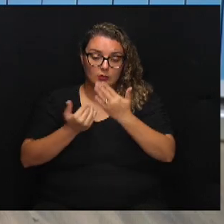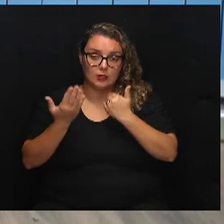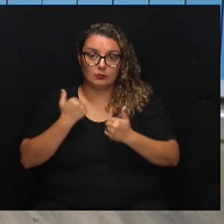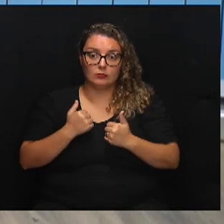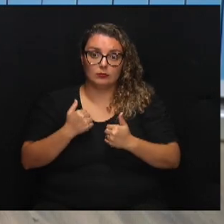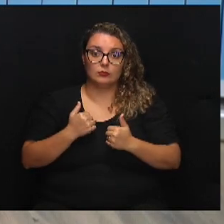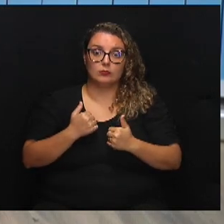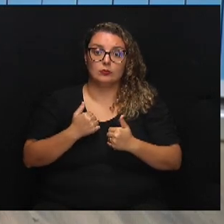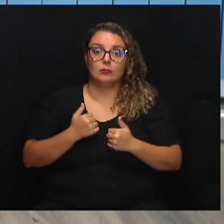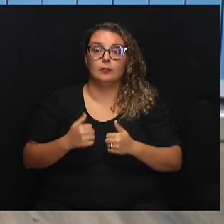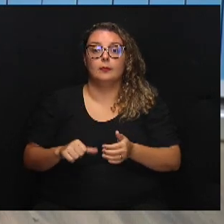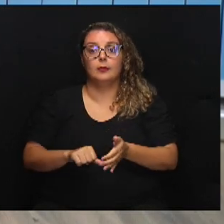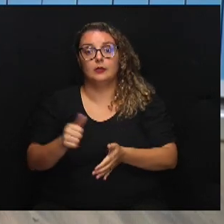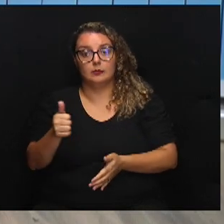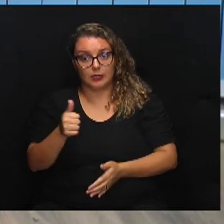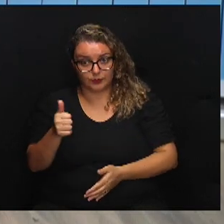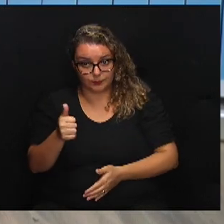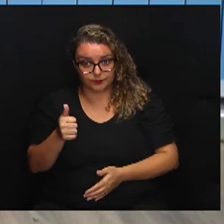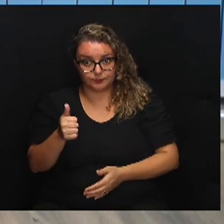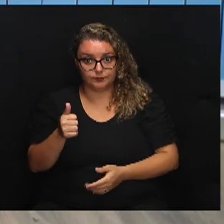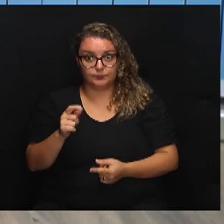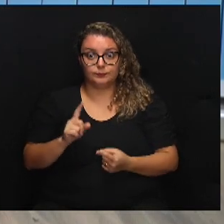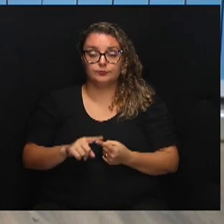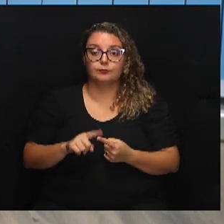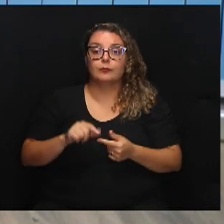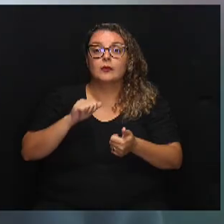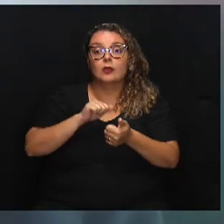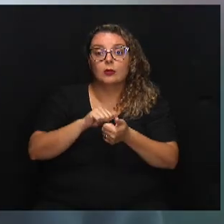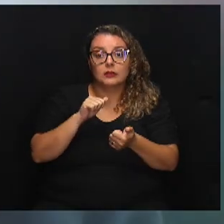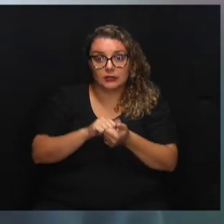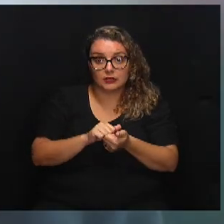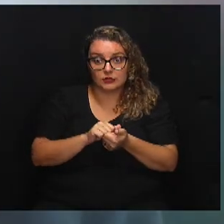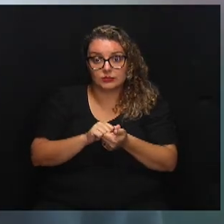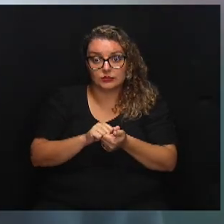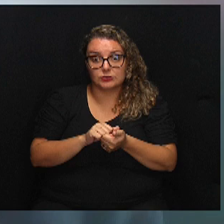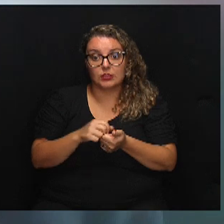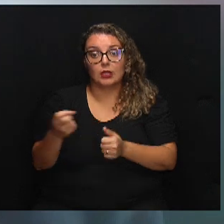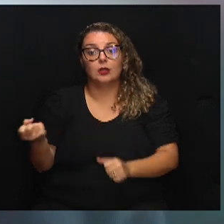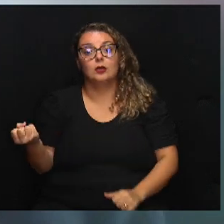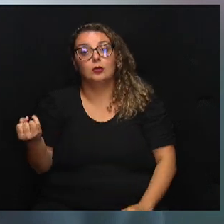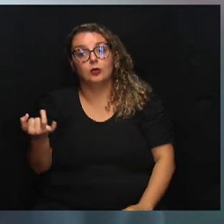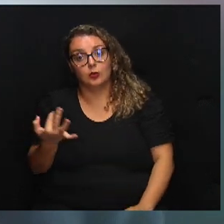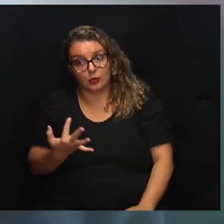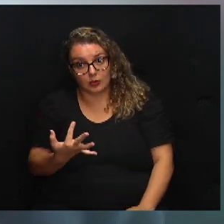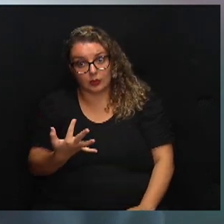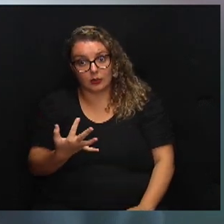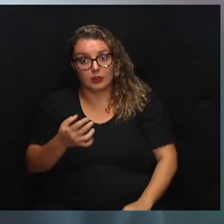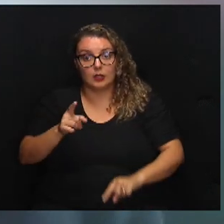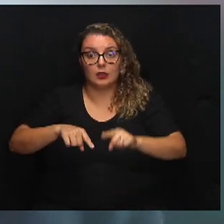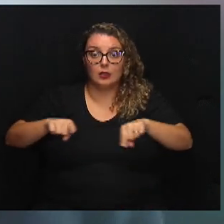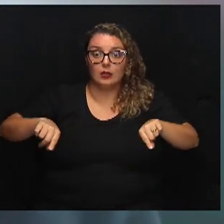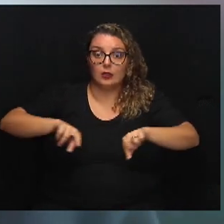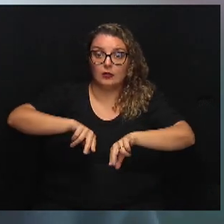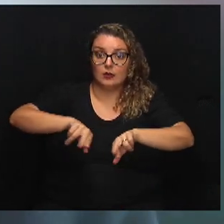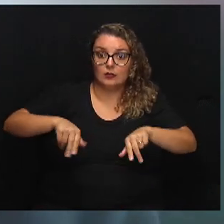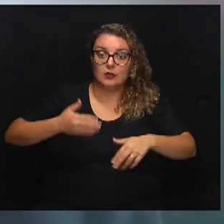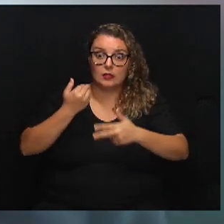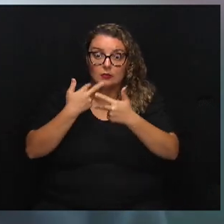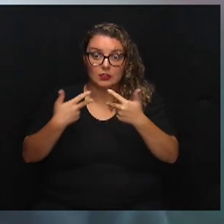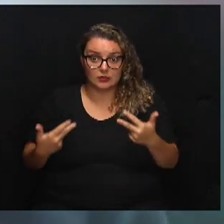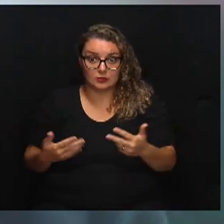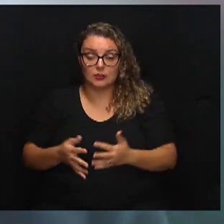em conta, primeiro, a qualidade, a quantidade e a variedade dos